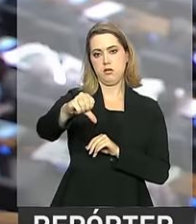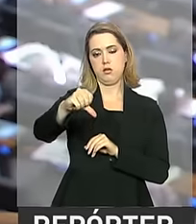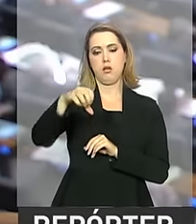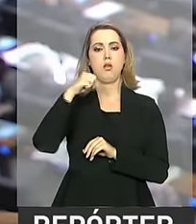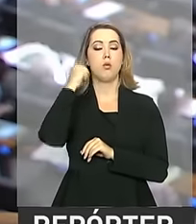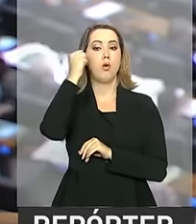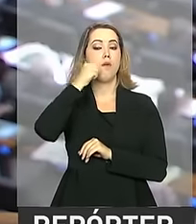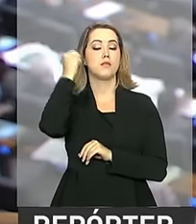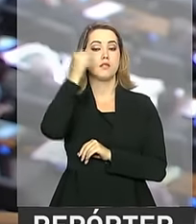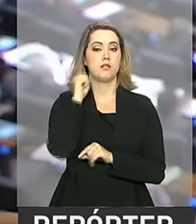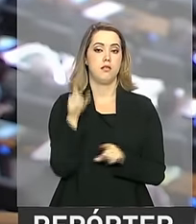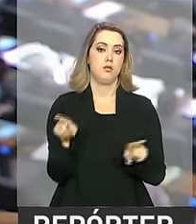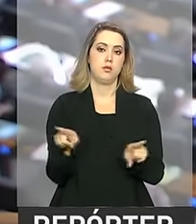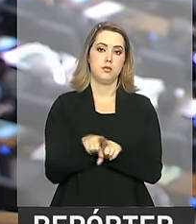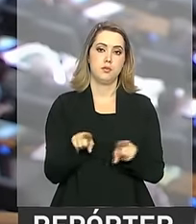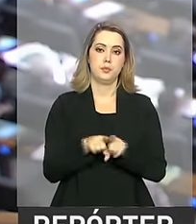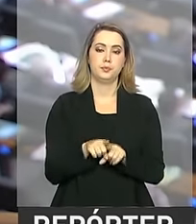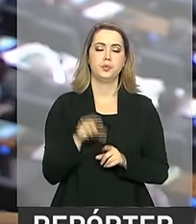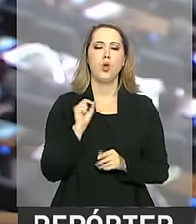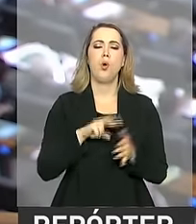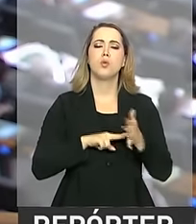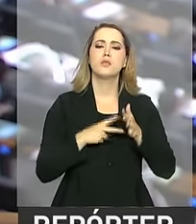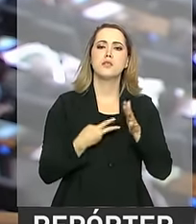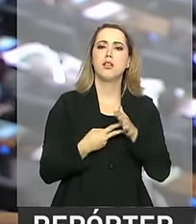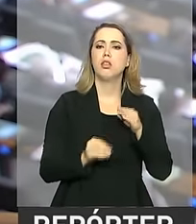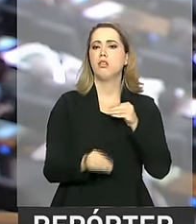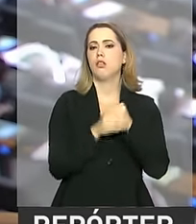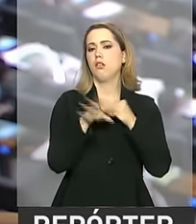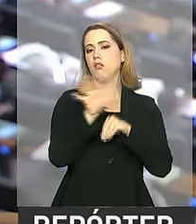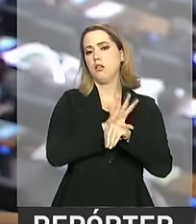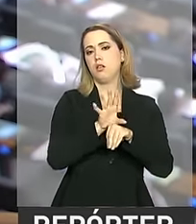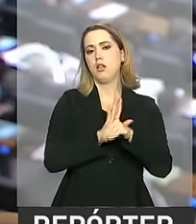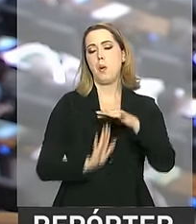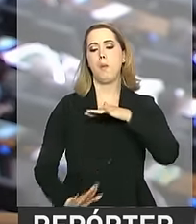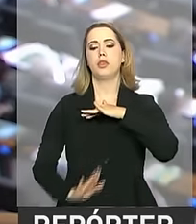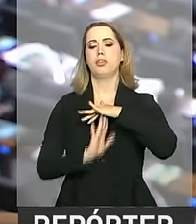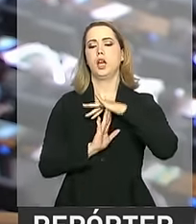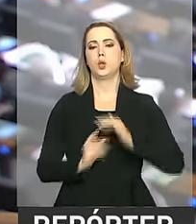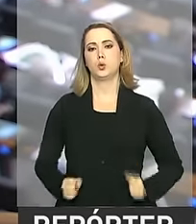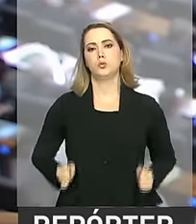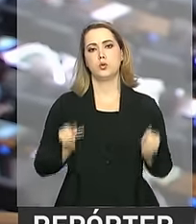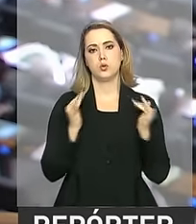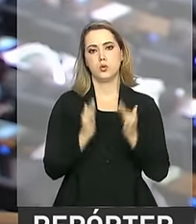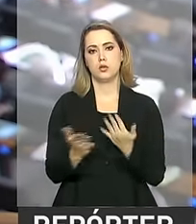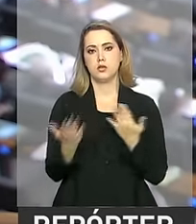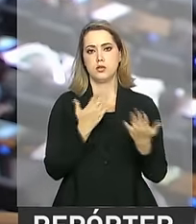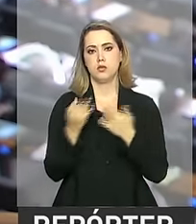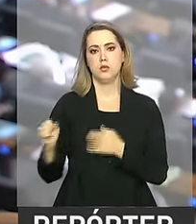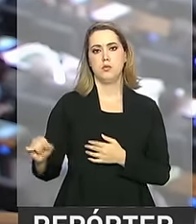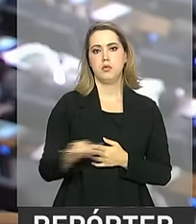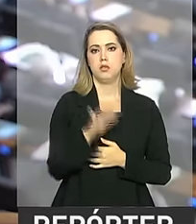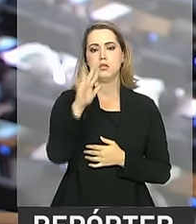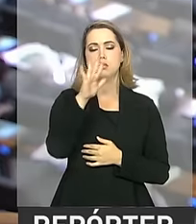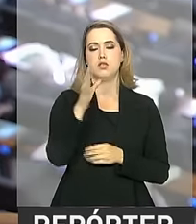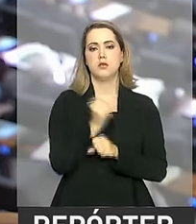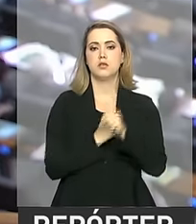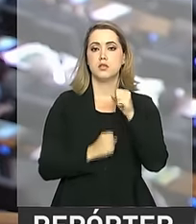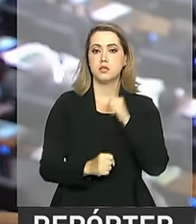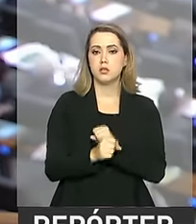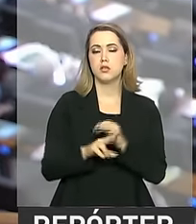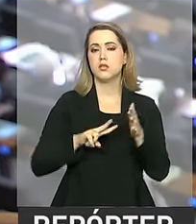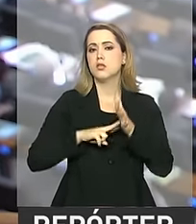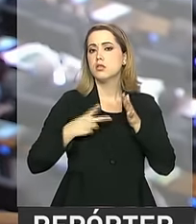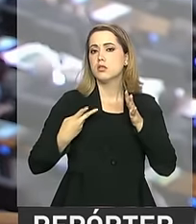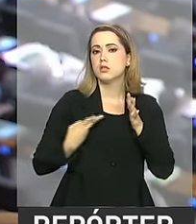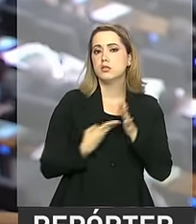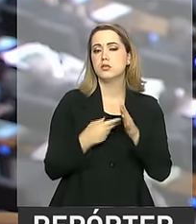senadores. A PEC estabelece um teto para o aumento dos gastos públicos, isso pela inflação do ano anterior. O que isso significa? A partir do ano